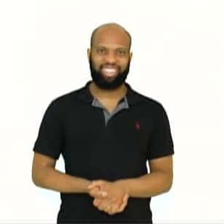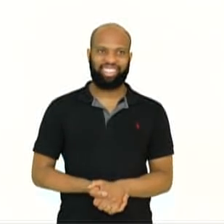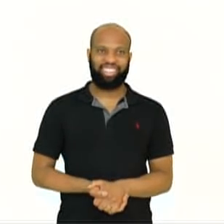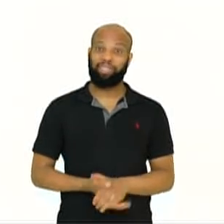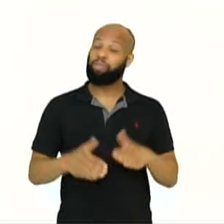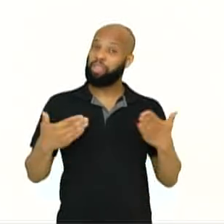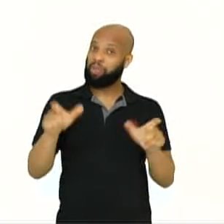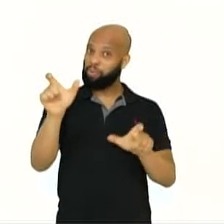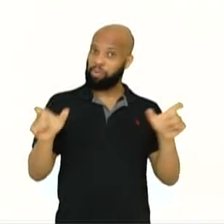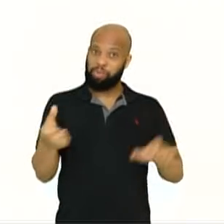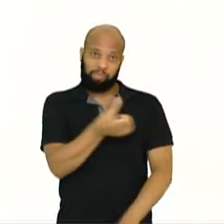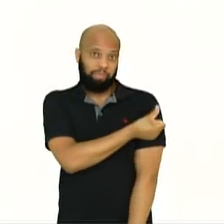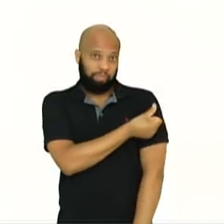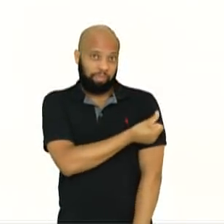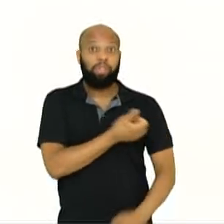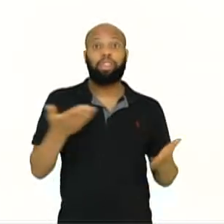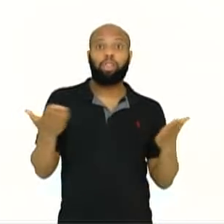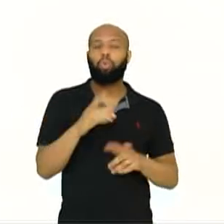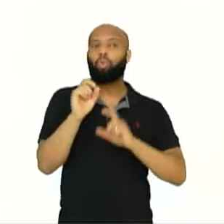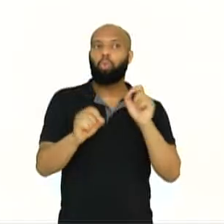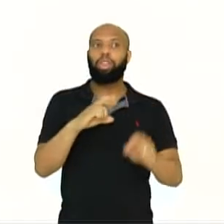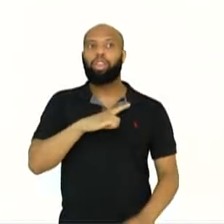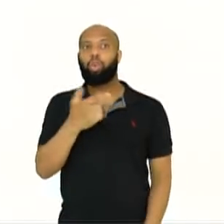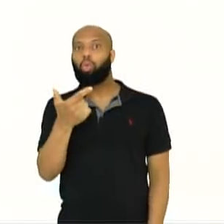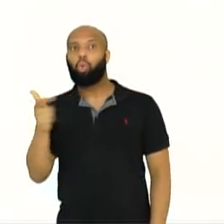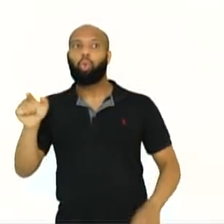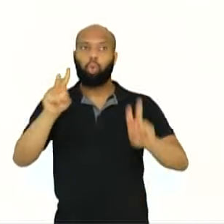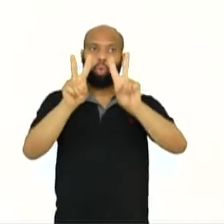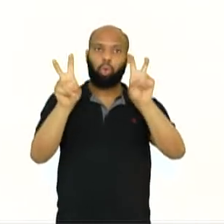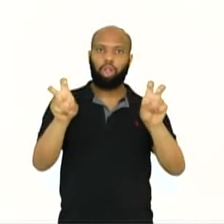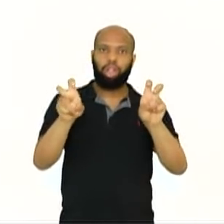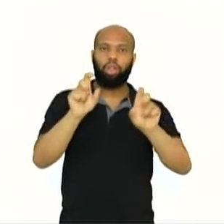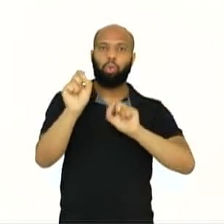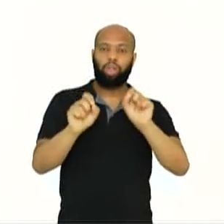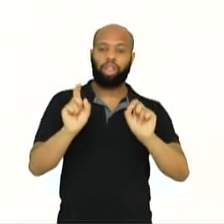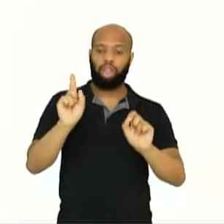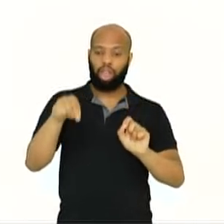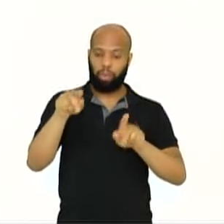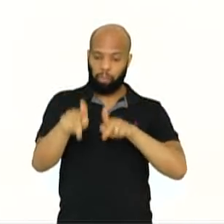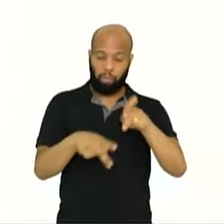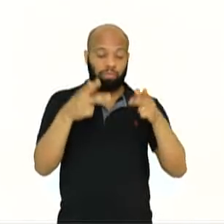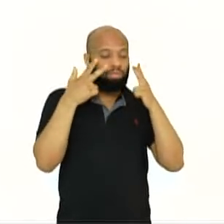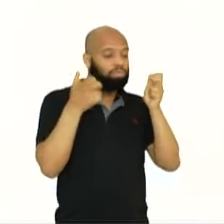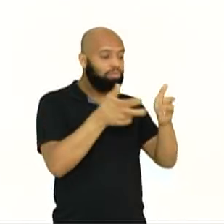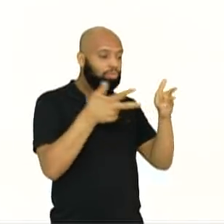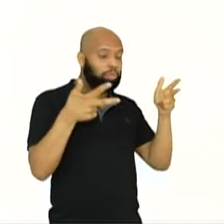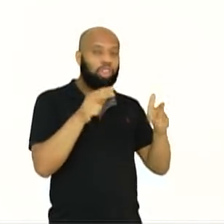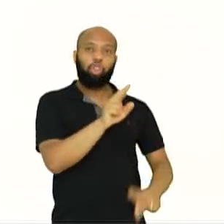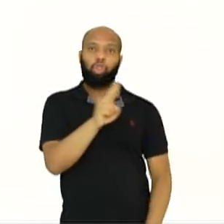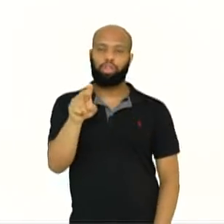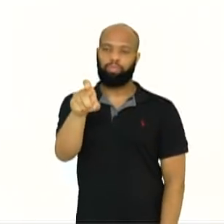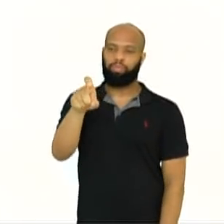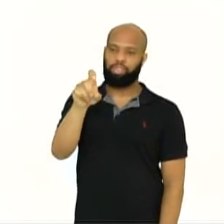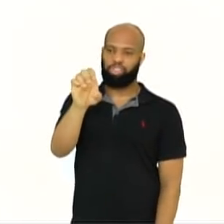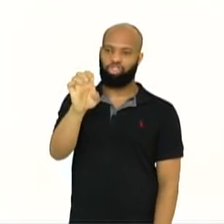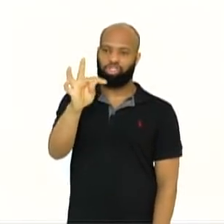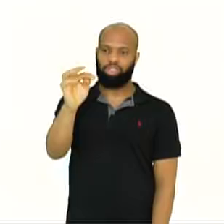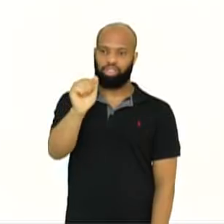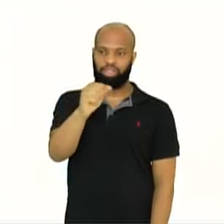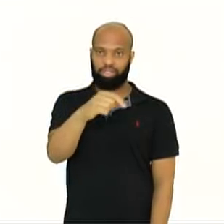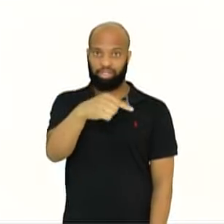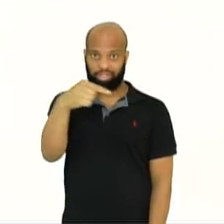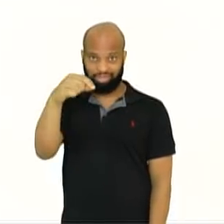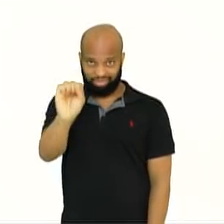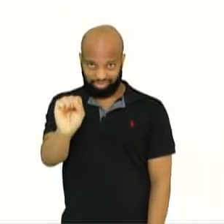Bom, galerinha do 6º ano, agora nós vamos para o nosso próximo tema, os Chetás. E o Museu Paranaense faz um trabalho